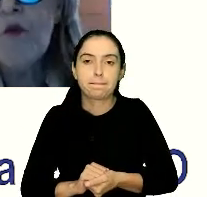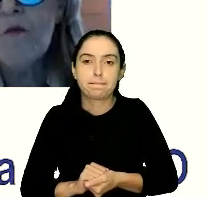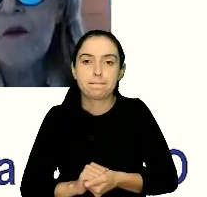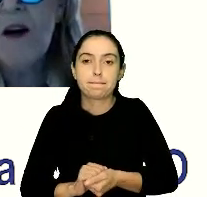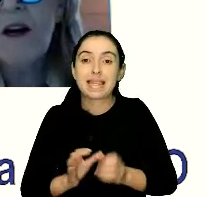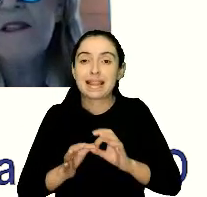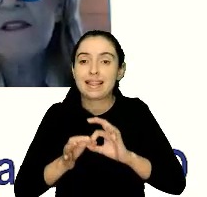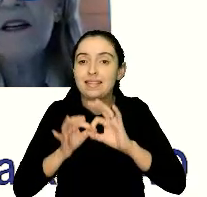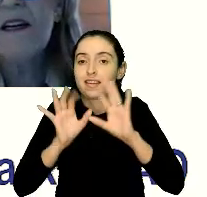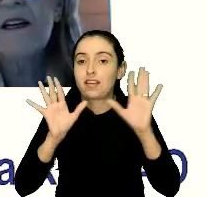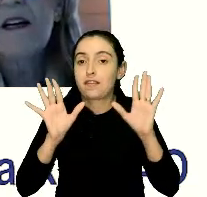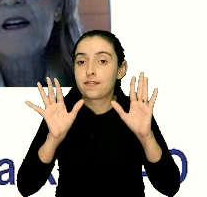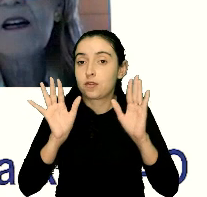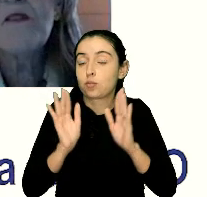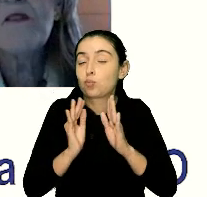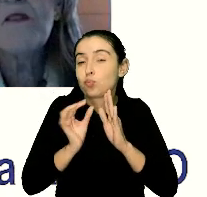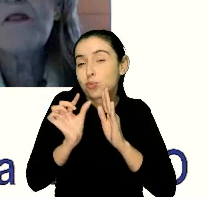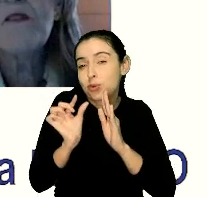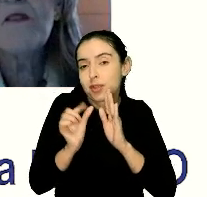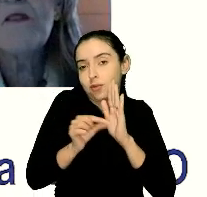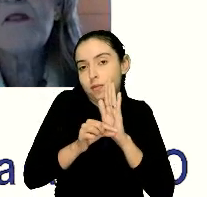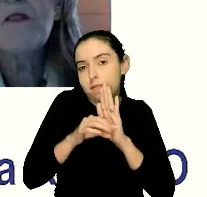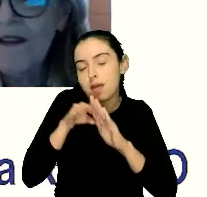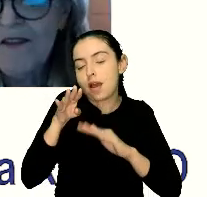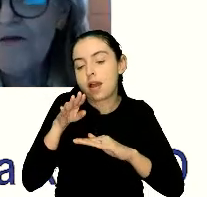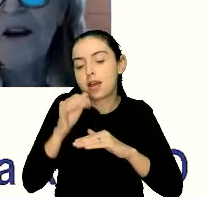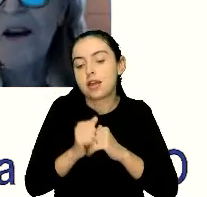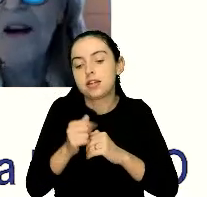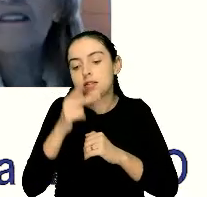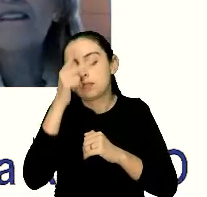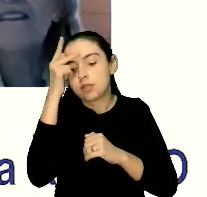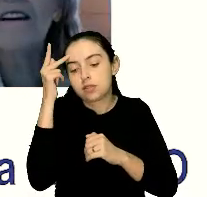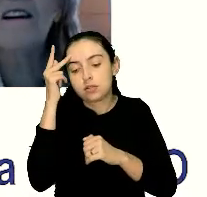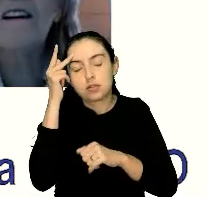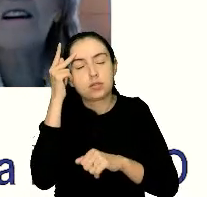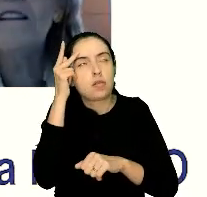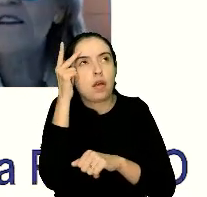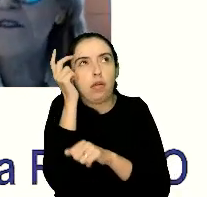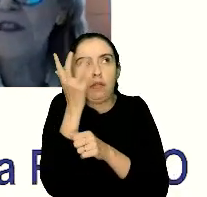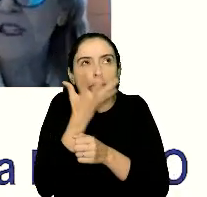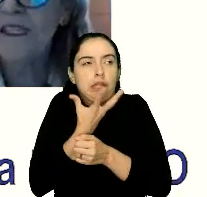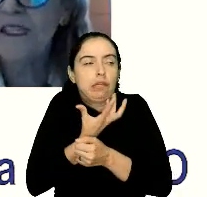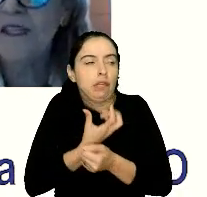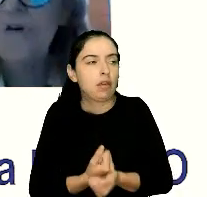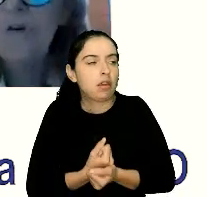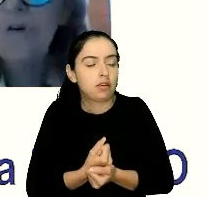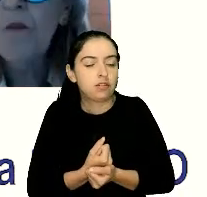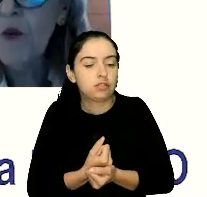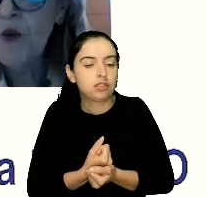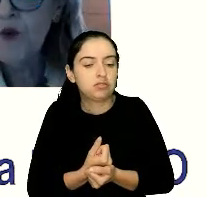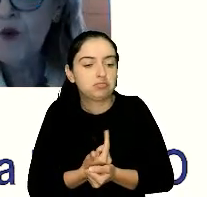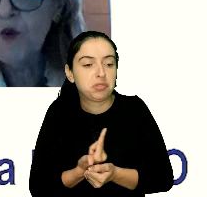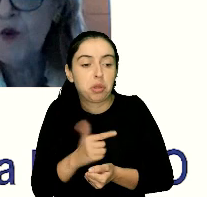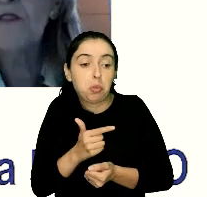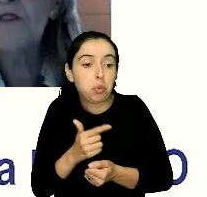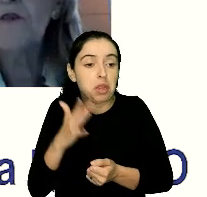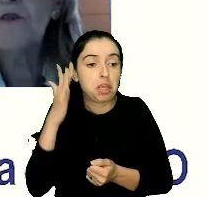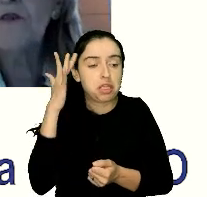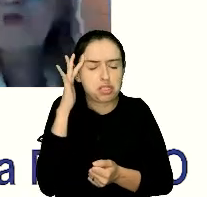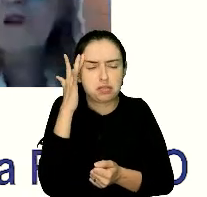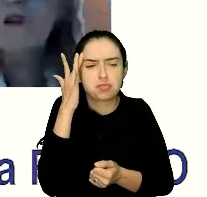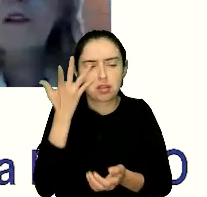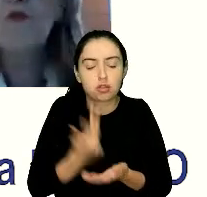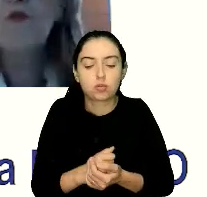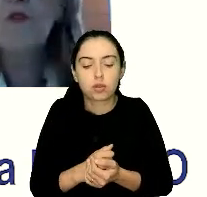Flexibilizam um pouco mais, as pessoas não estão aguentando mais, né, essa indefinição. Por outro